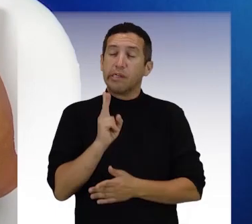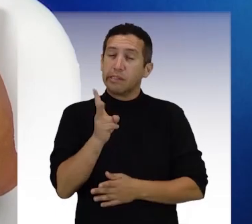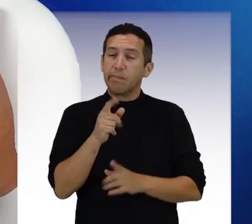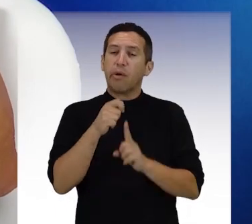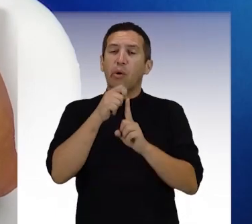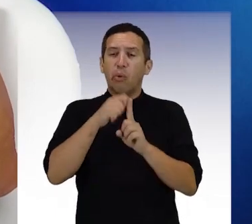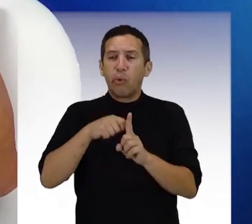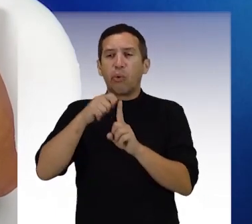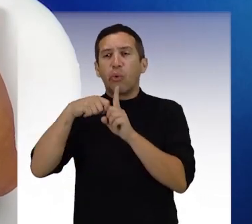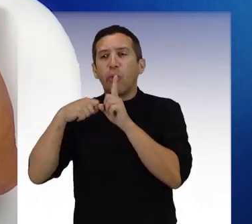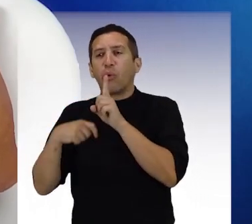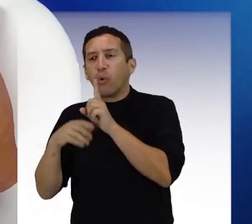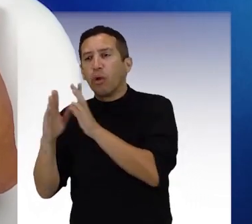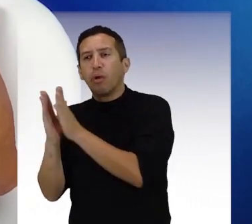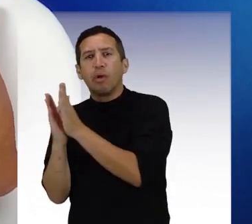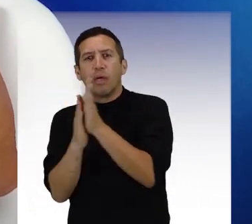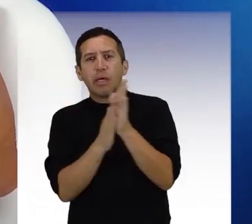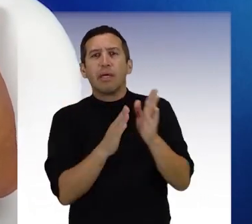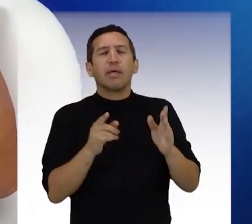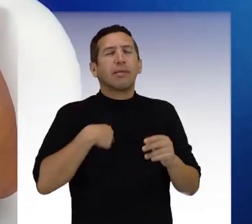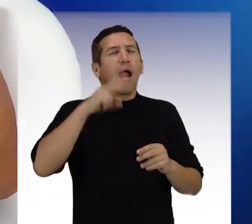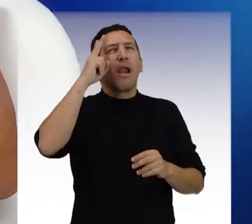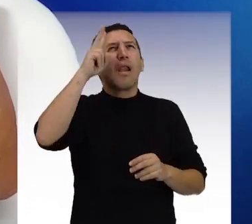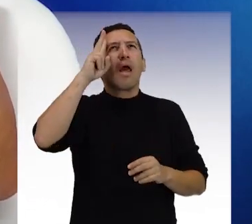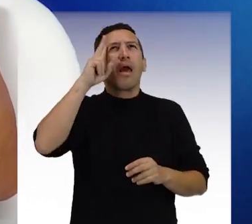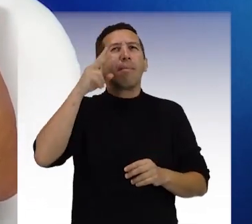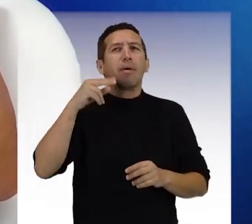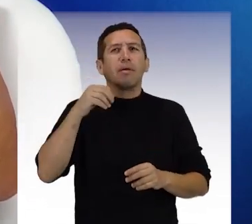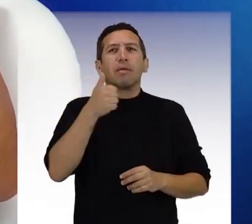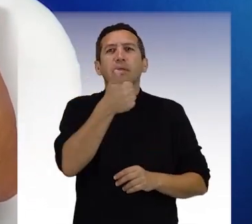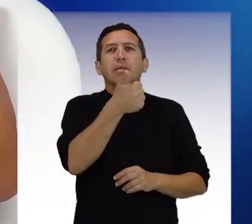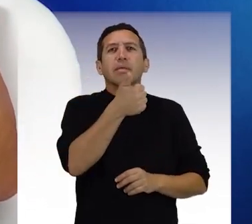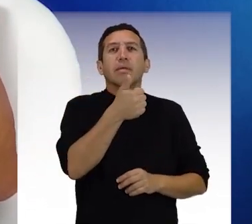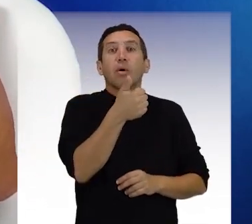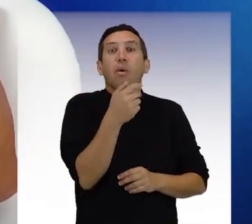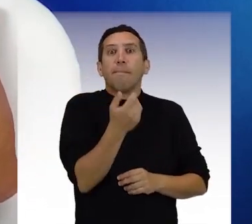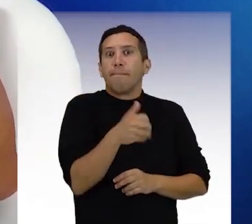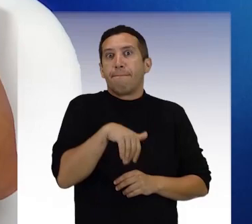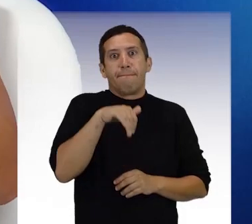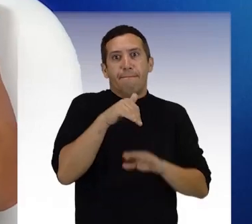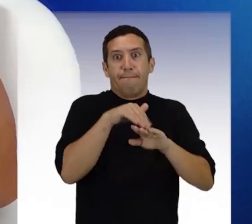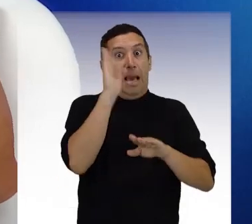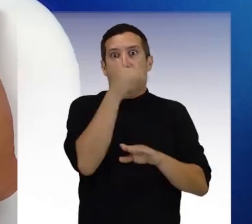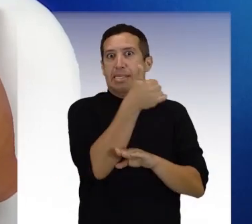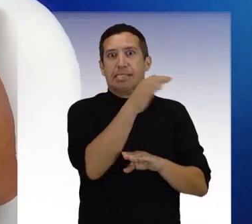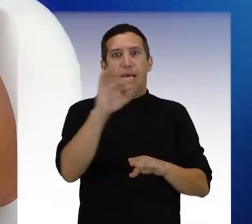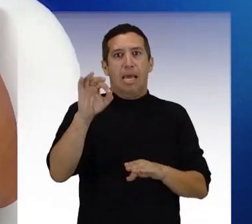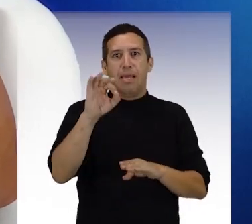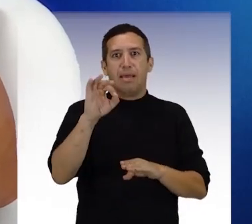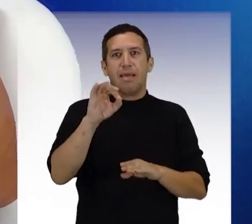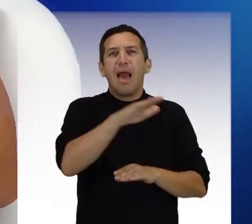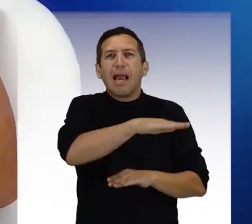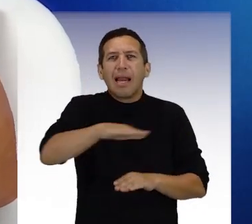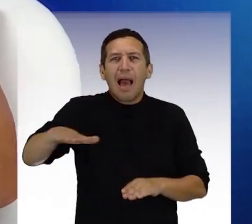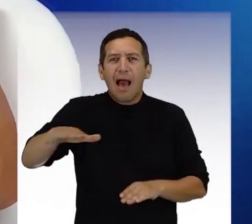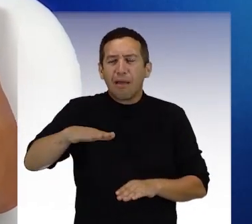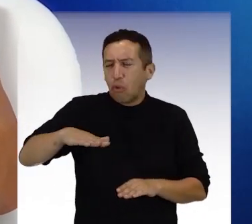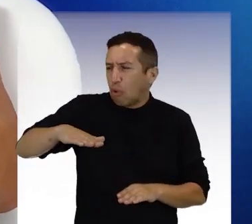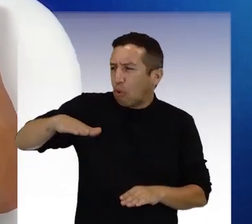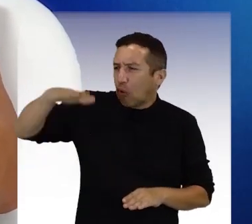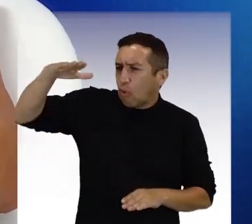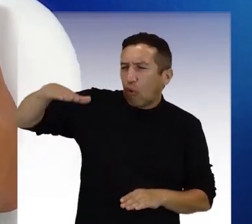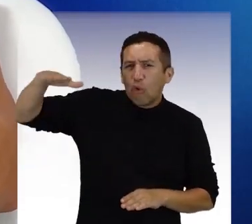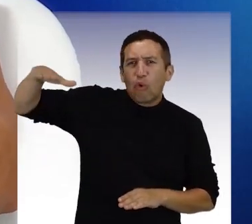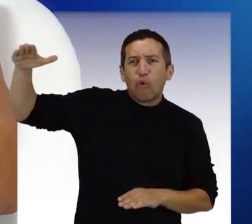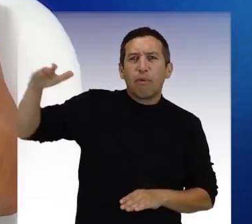encontradas. Cada aniversário, cada festa, cada ausência, nós temos mais de 100 crianças órfãs em Brumadinho.